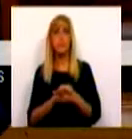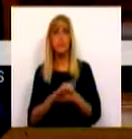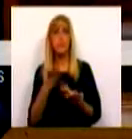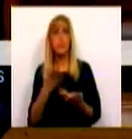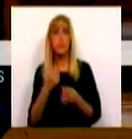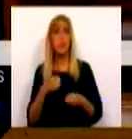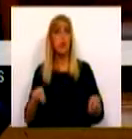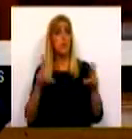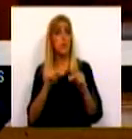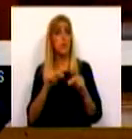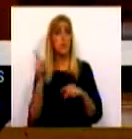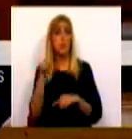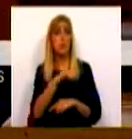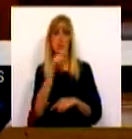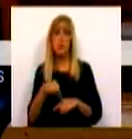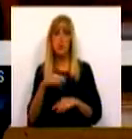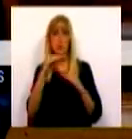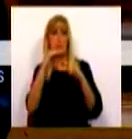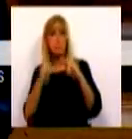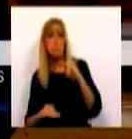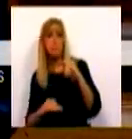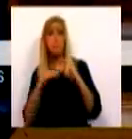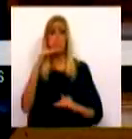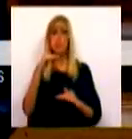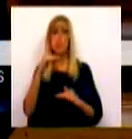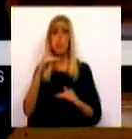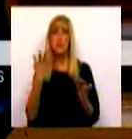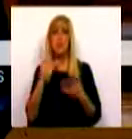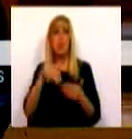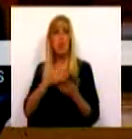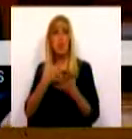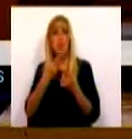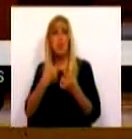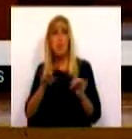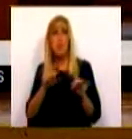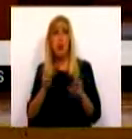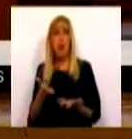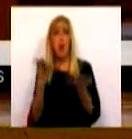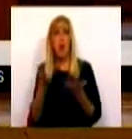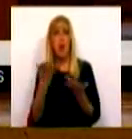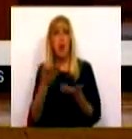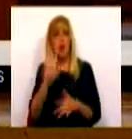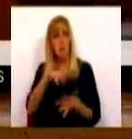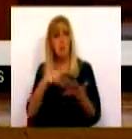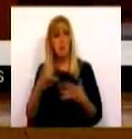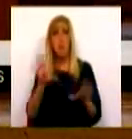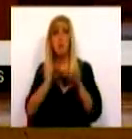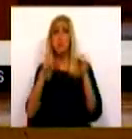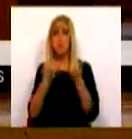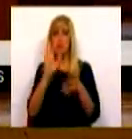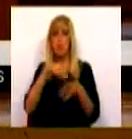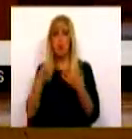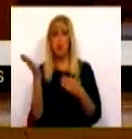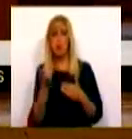Inovamos, eliminamos disparidades e esbatemos diferenças no plano social como nos planos dos